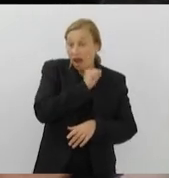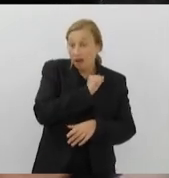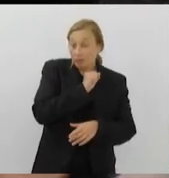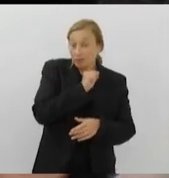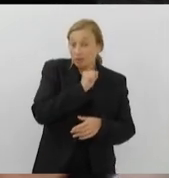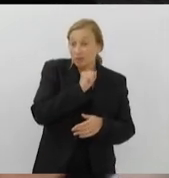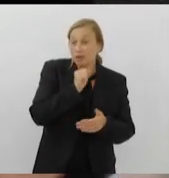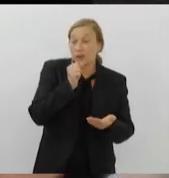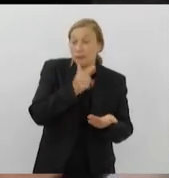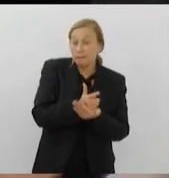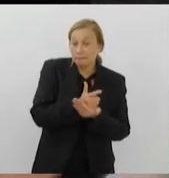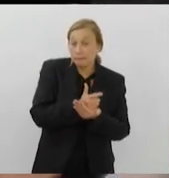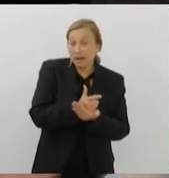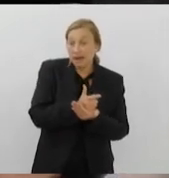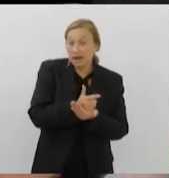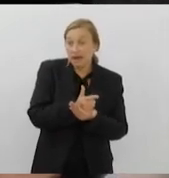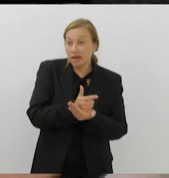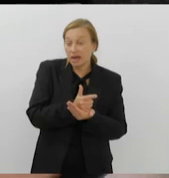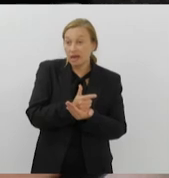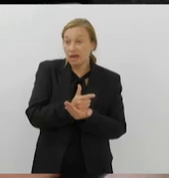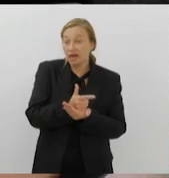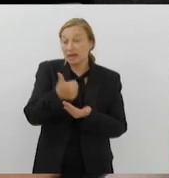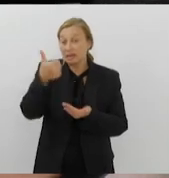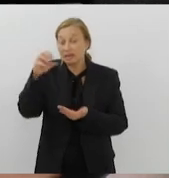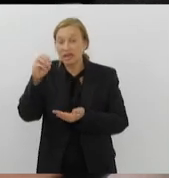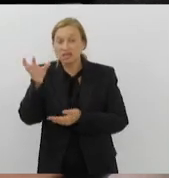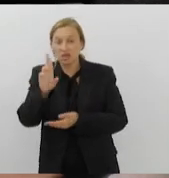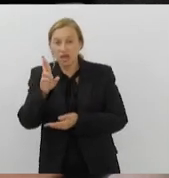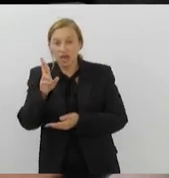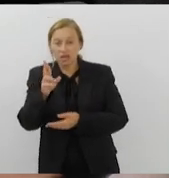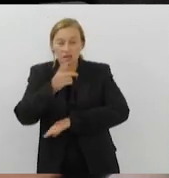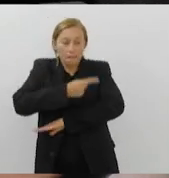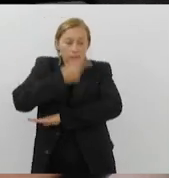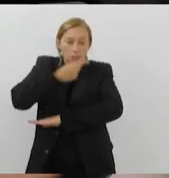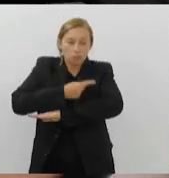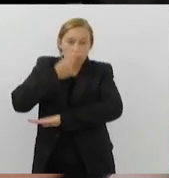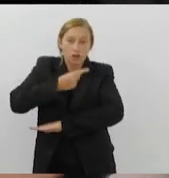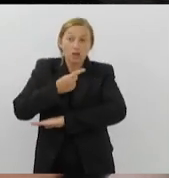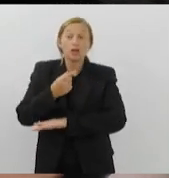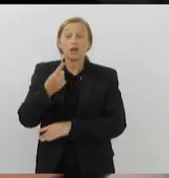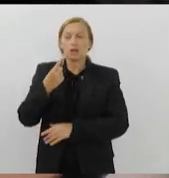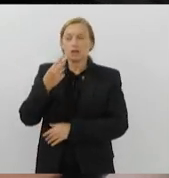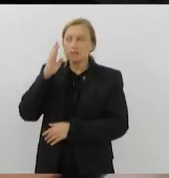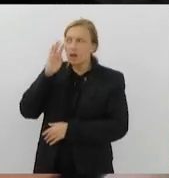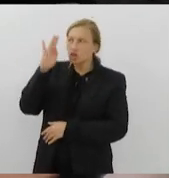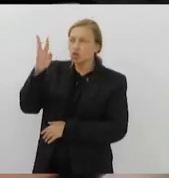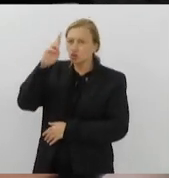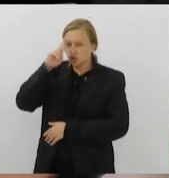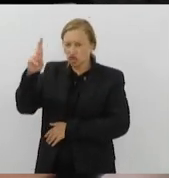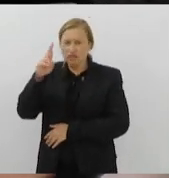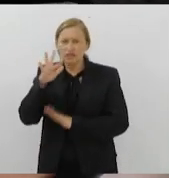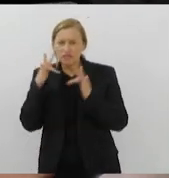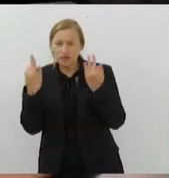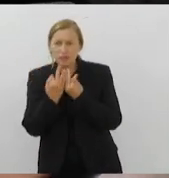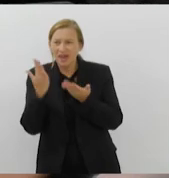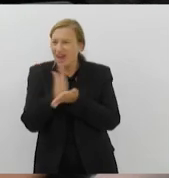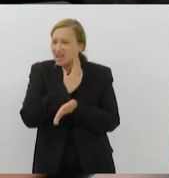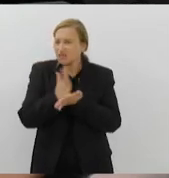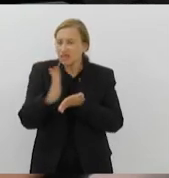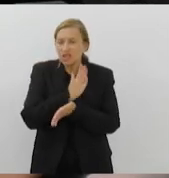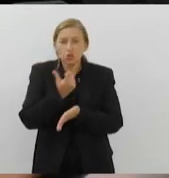9,10. Imaginem os senhores deputados, um chefe de família, que muitas das vezes